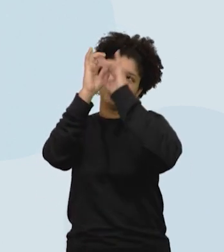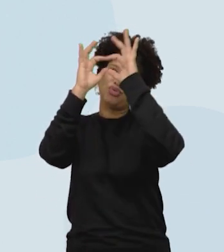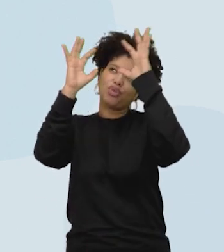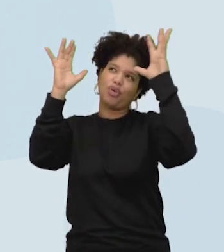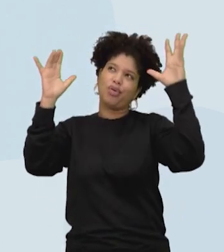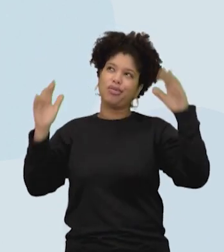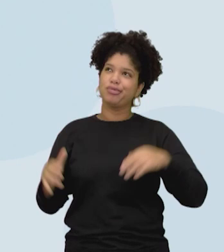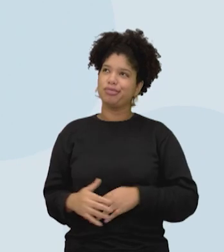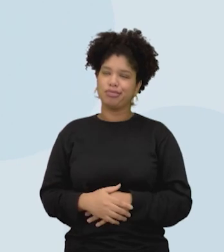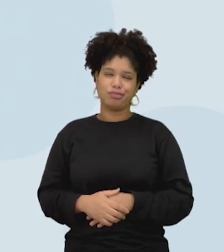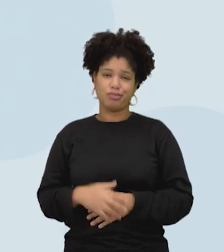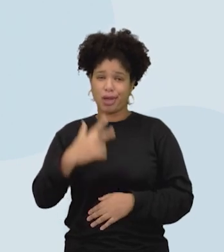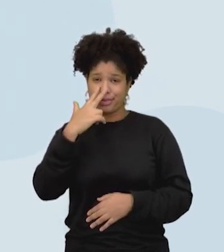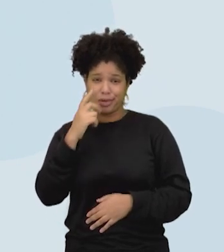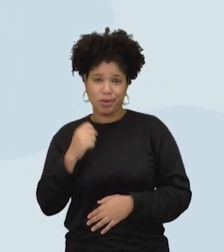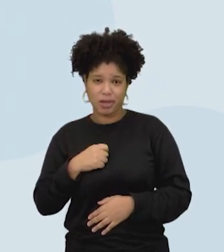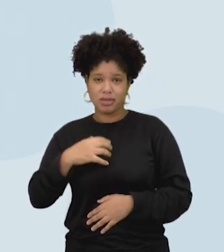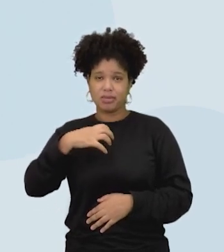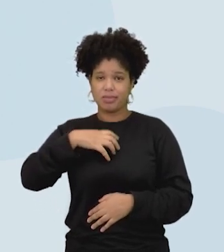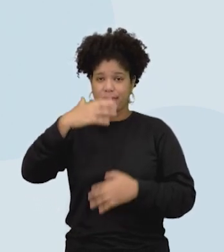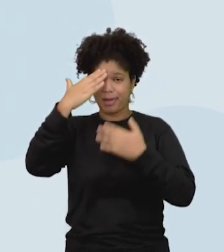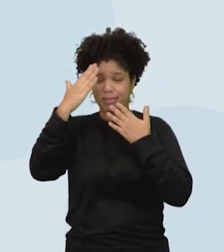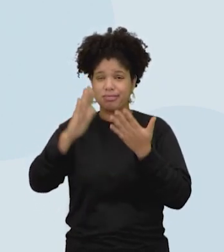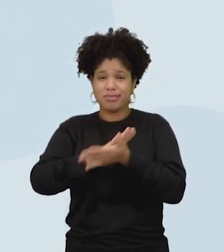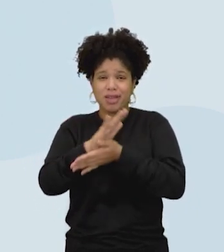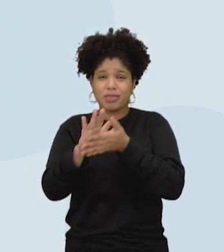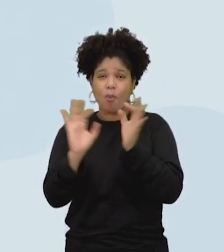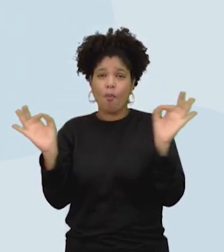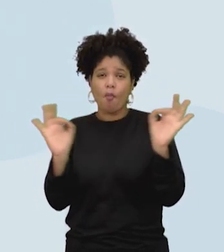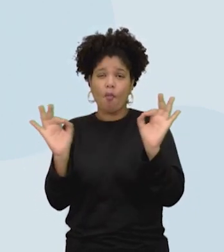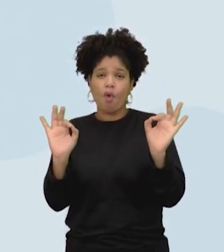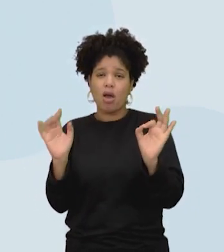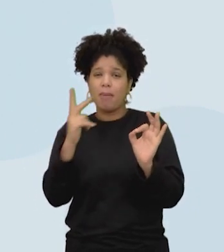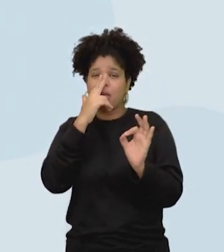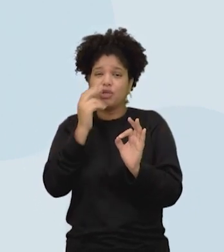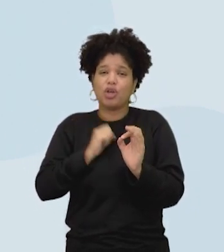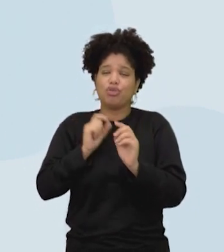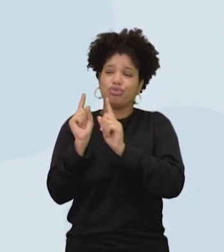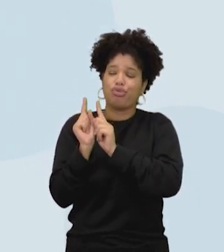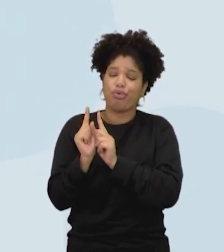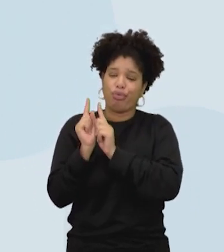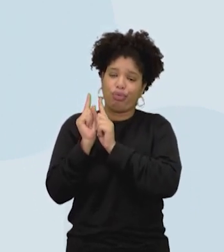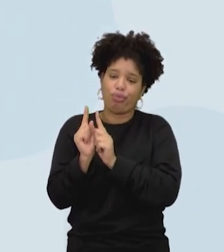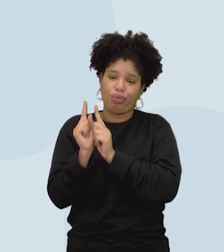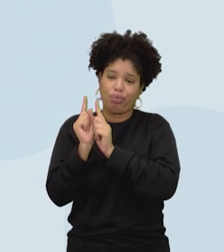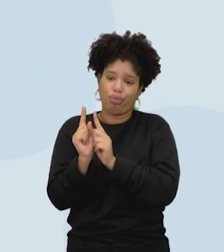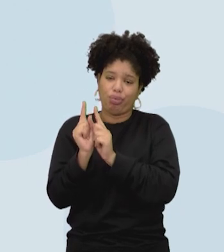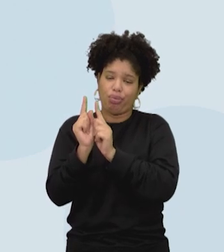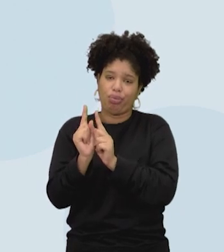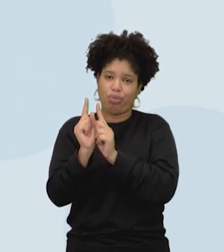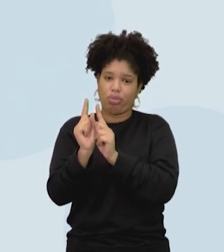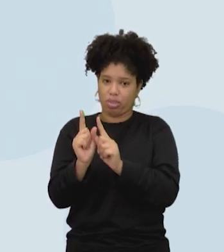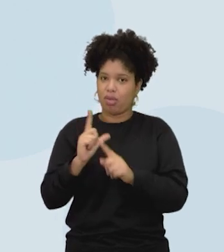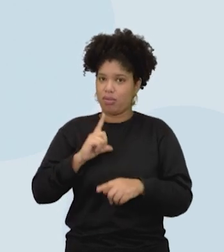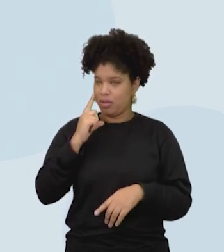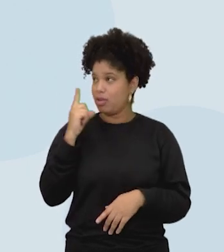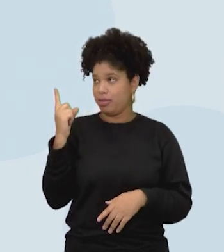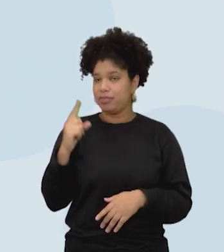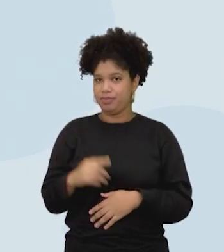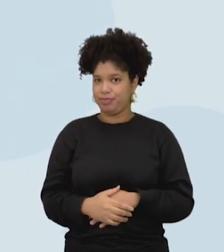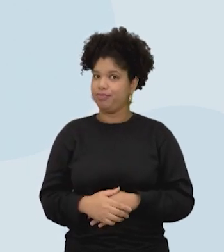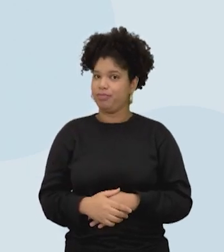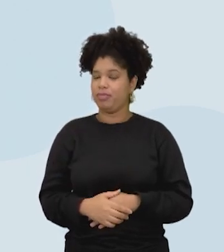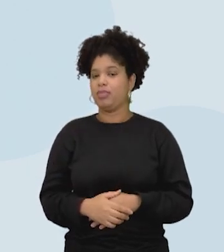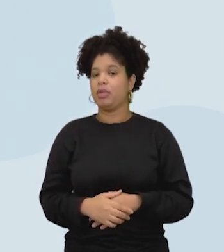Só a ingratidão estava lá do teu lado. A ingratidão, essa pantera, era sua companheira. Estava lá do teu lado. Então, já que isso